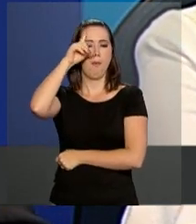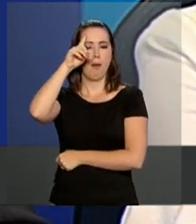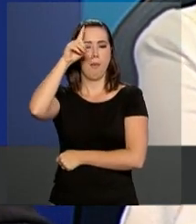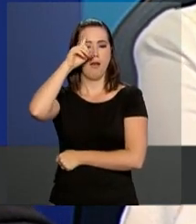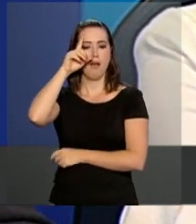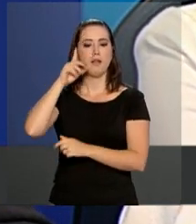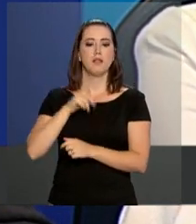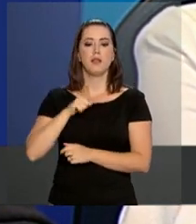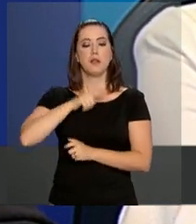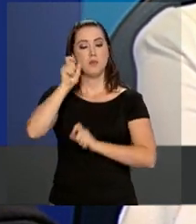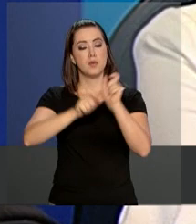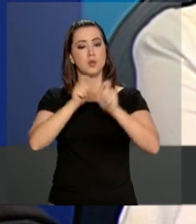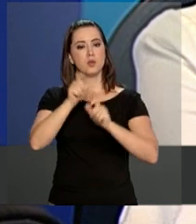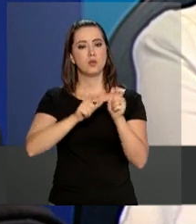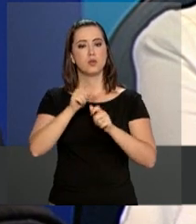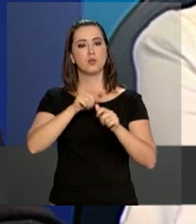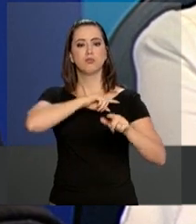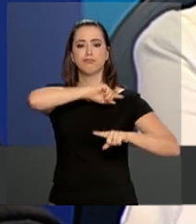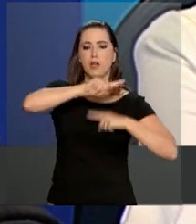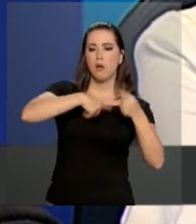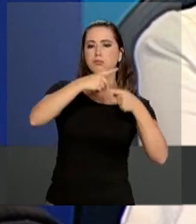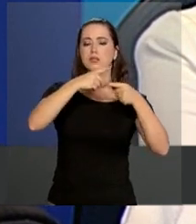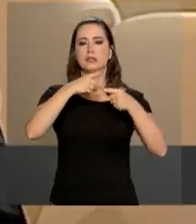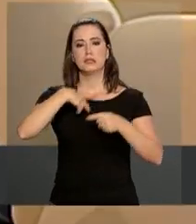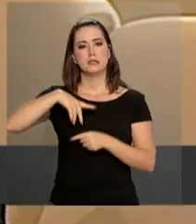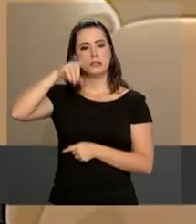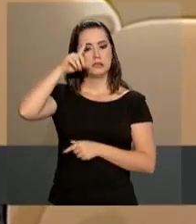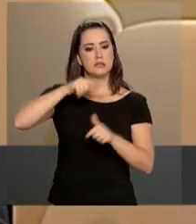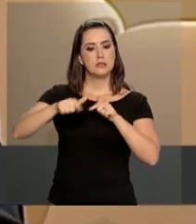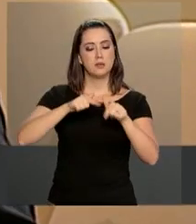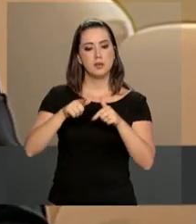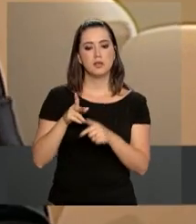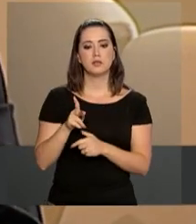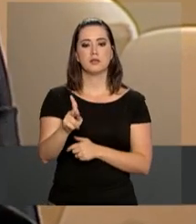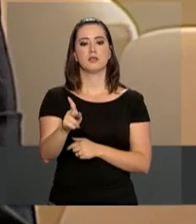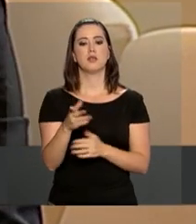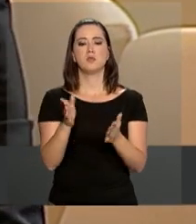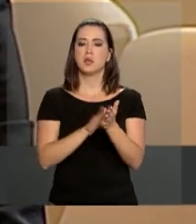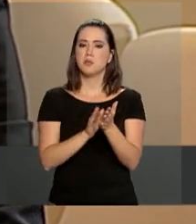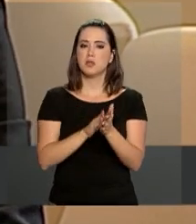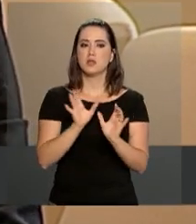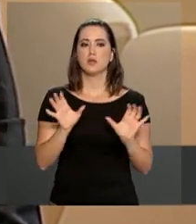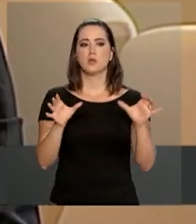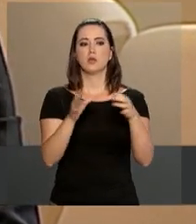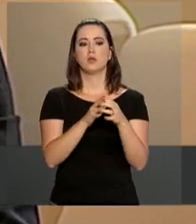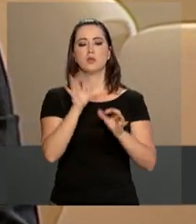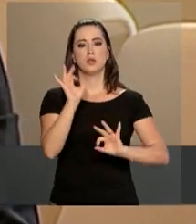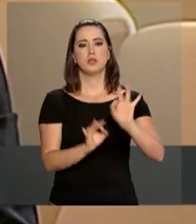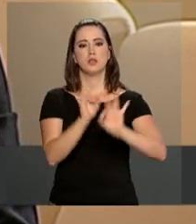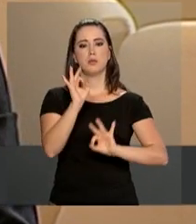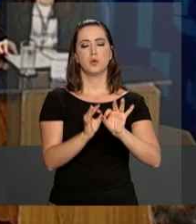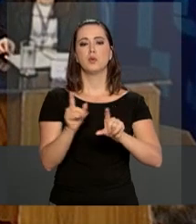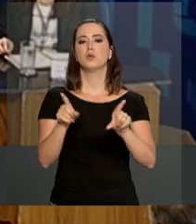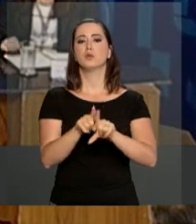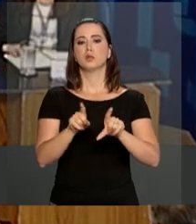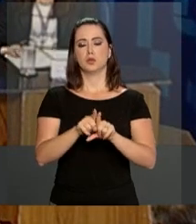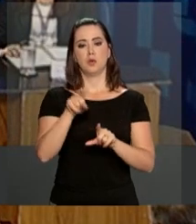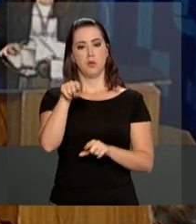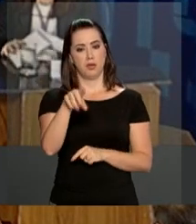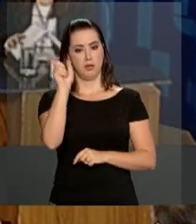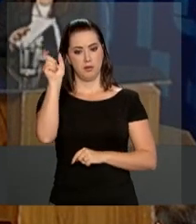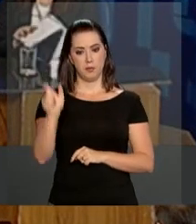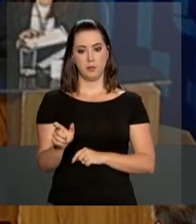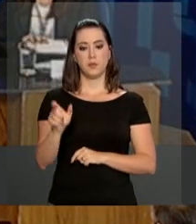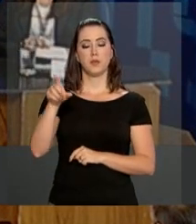muitos e muitos dias é parabéns a toda equipe equipe que elaborou é também a da hebe que